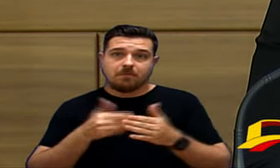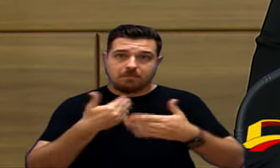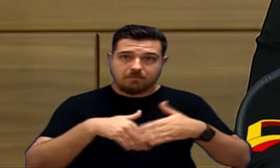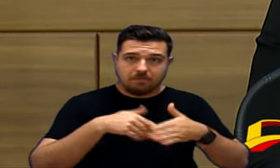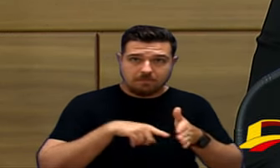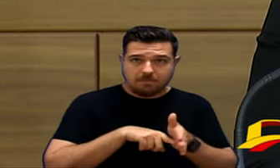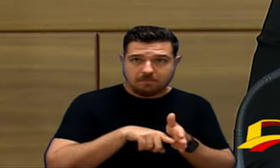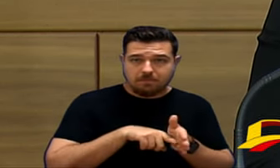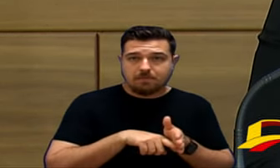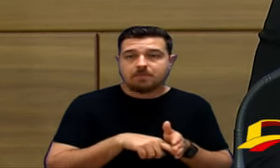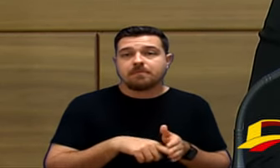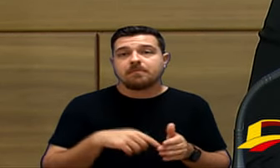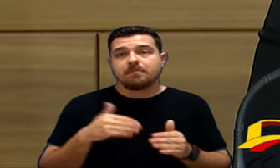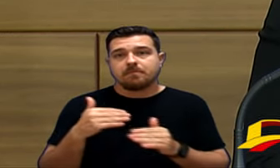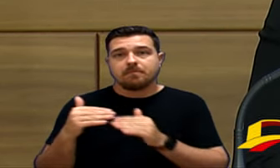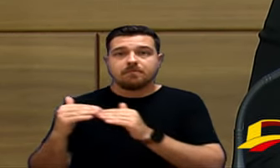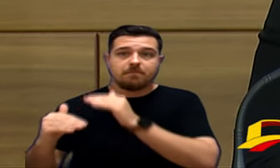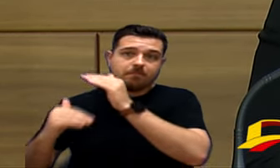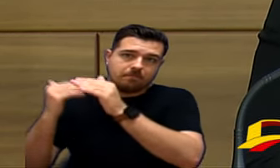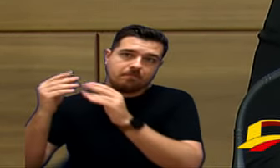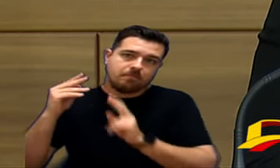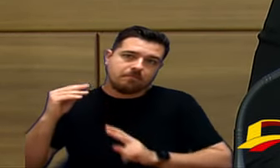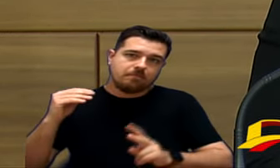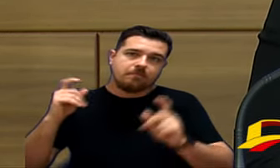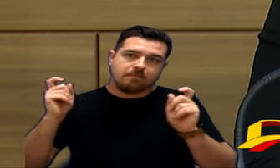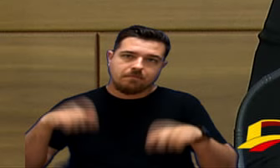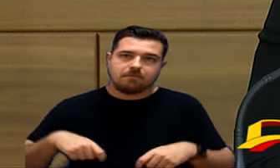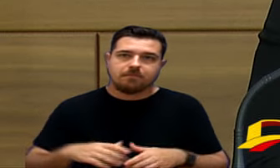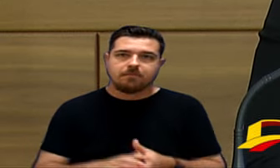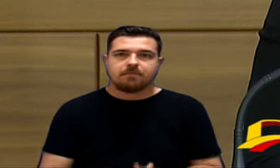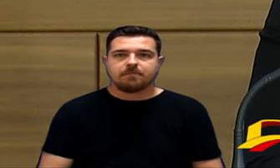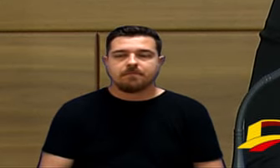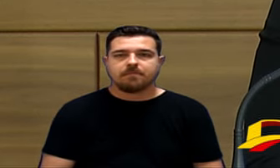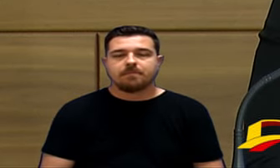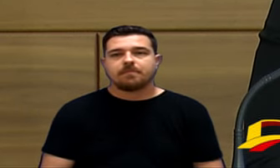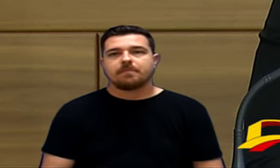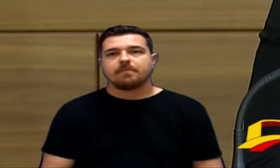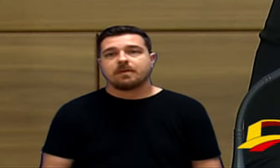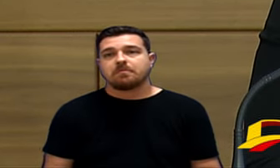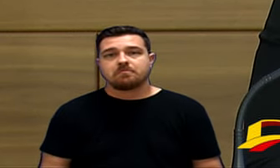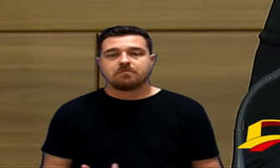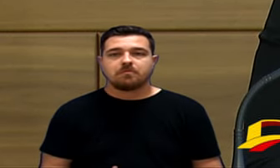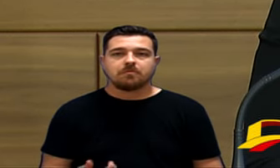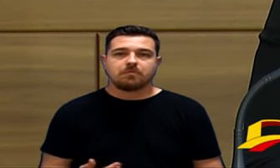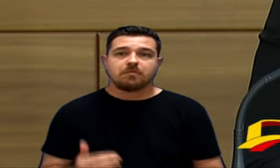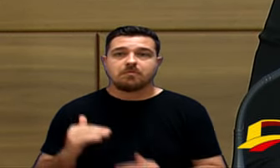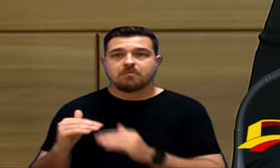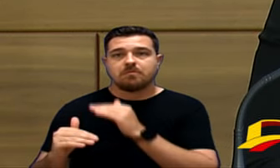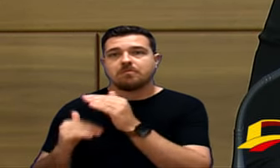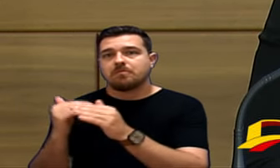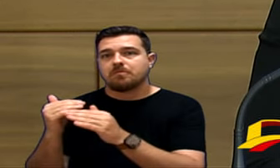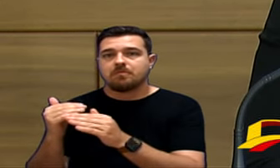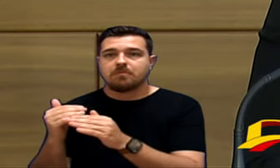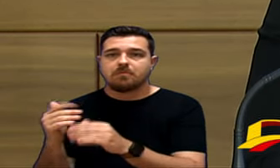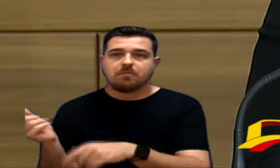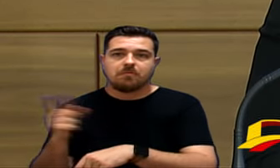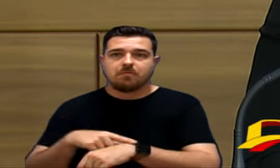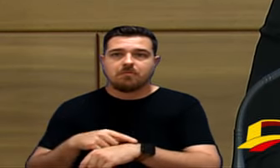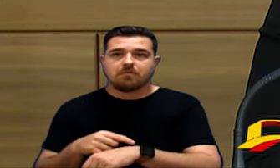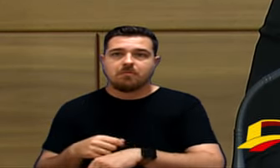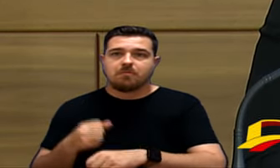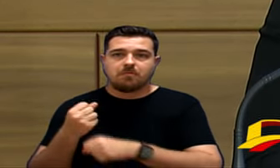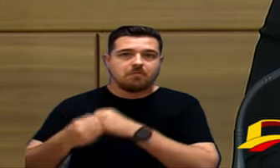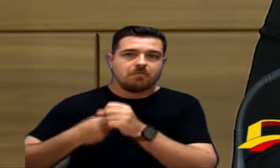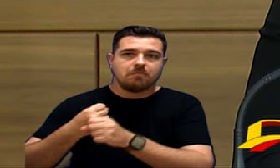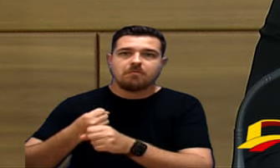cargos de carreira se dará por concurso interno de acesso então não existe promo eh promoção automática mas